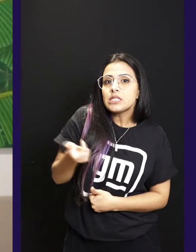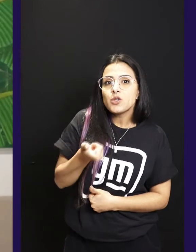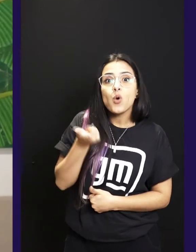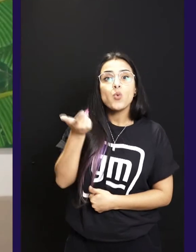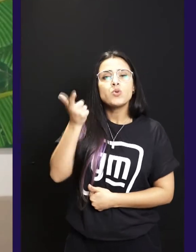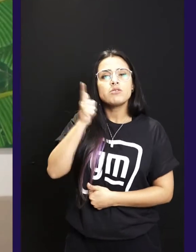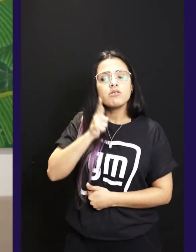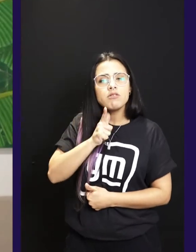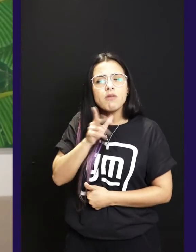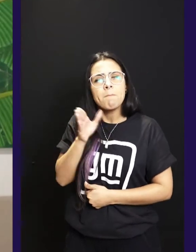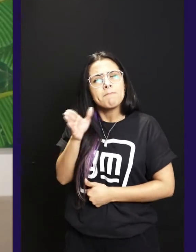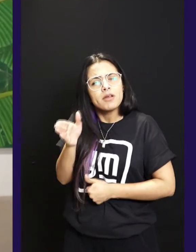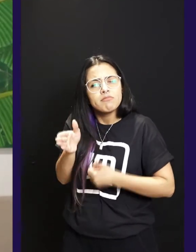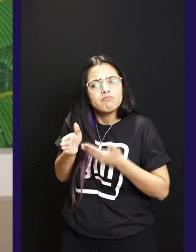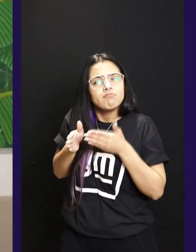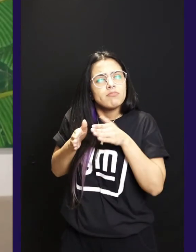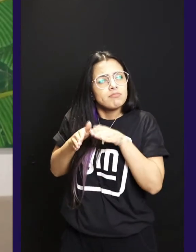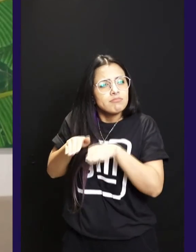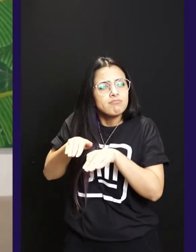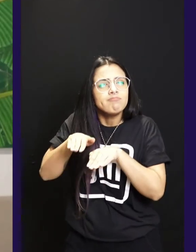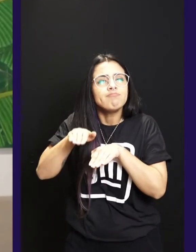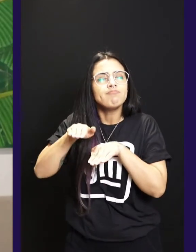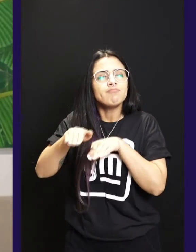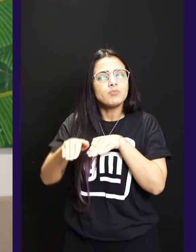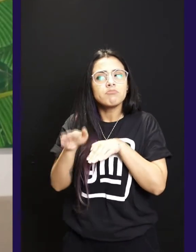Né? Foi bem devagar mesmo.